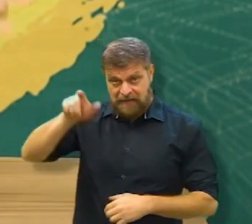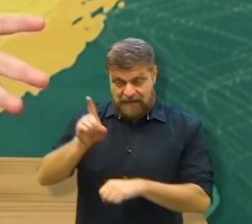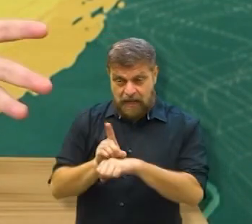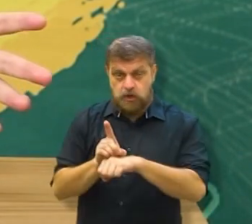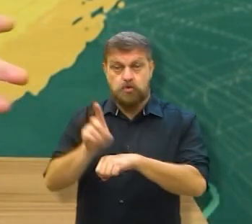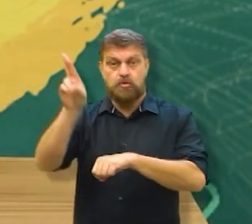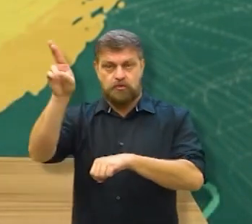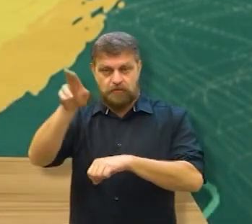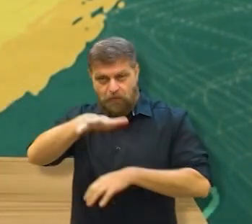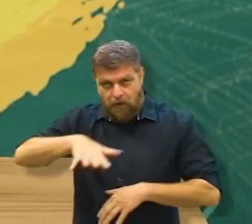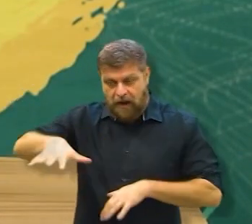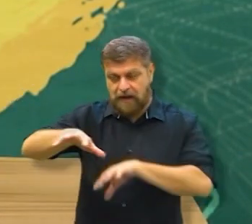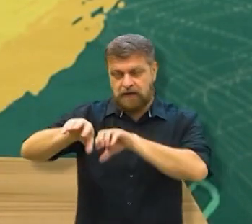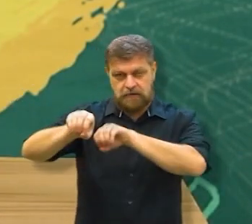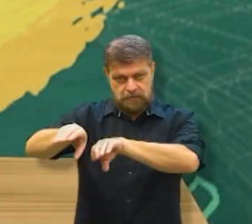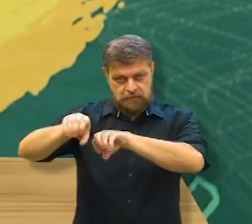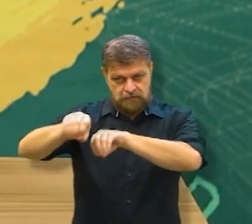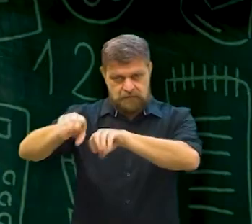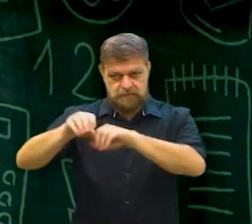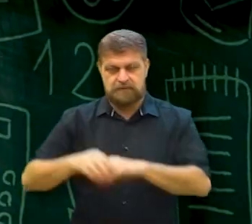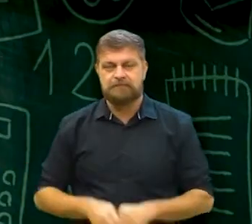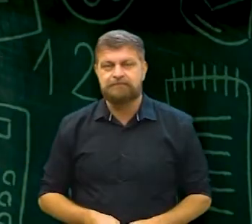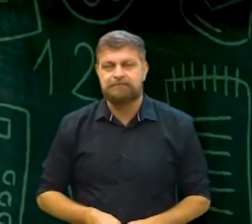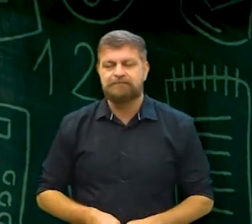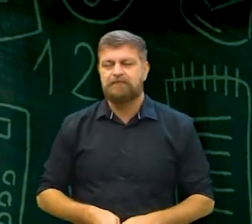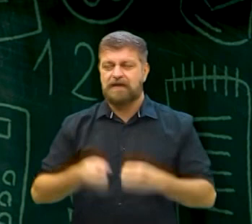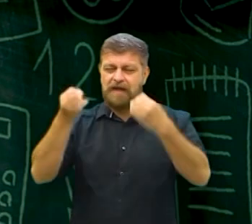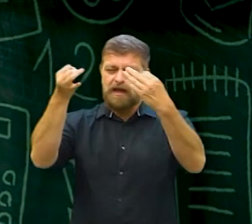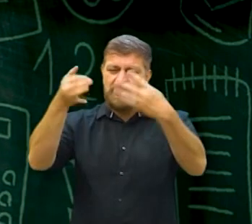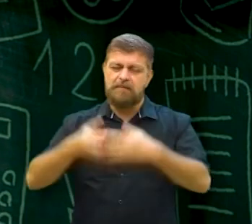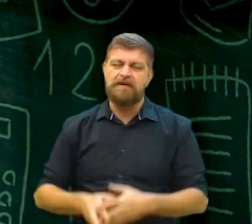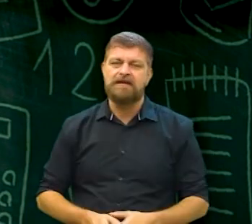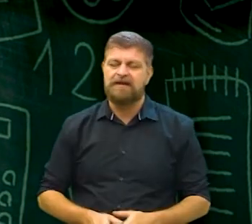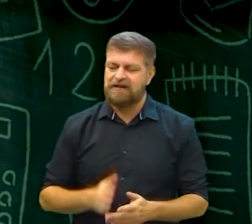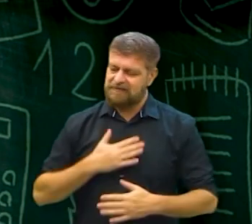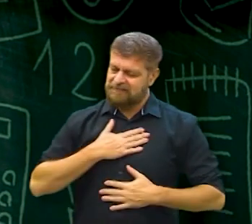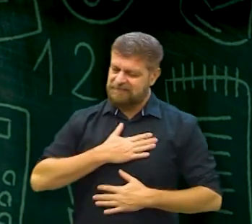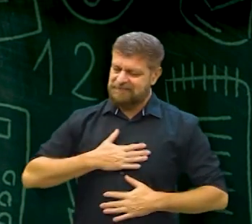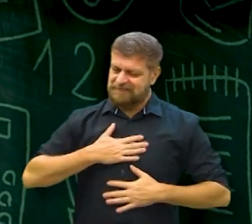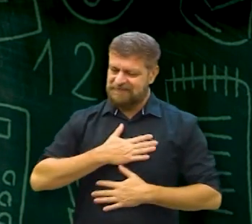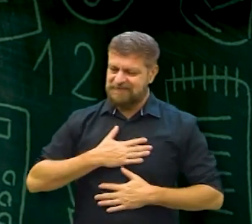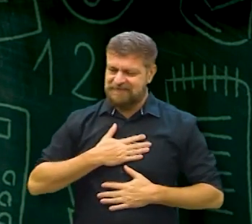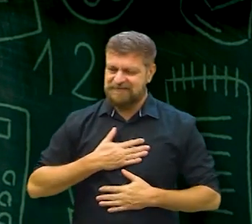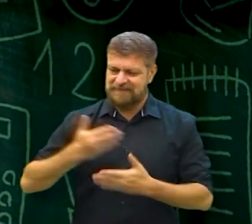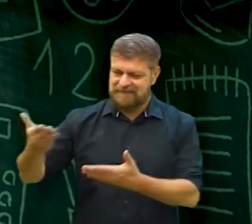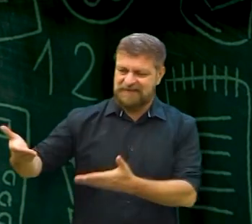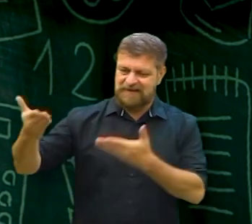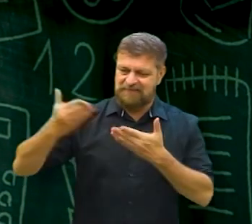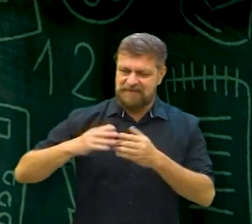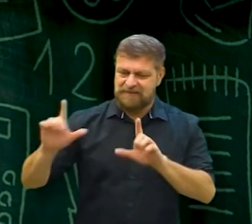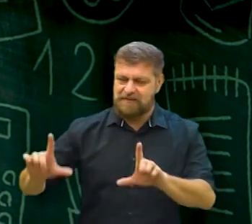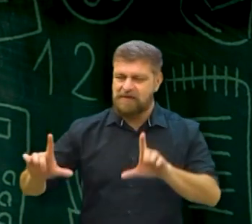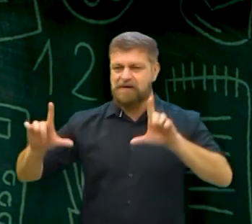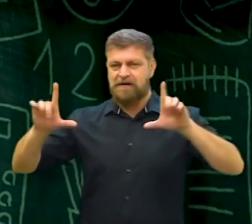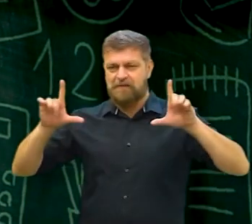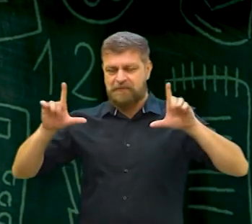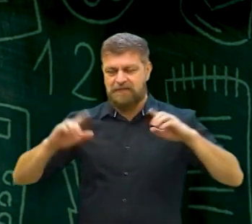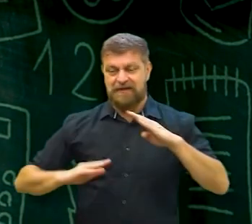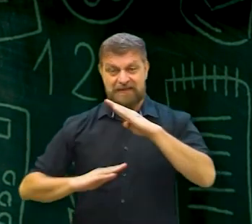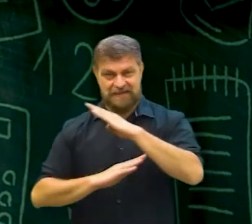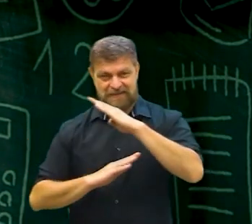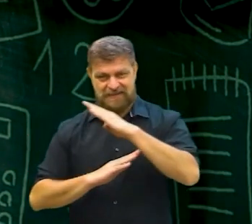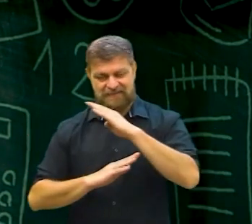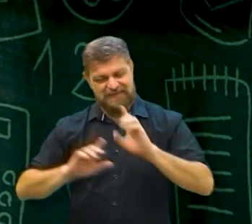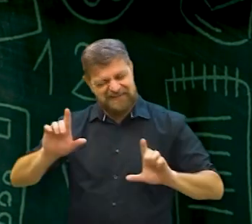Ele é doutor em educação, para falar justamente sobre essa situação. Tudo bem? Prazer em tê-lo conosco mais uma vez aqui